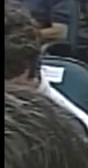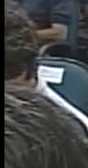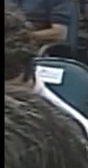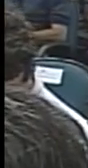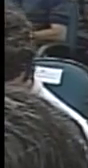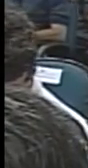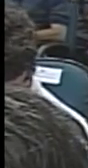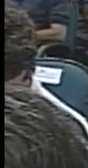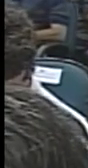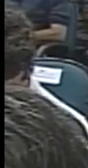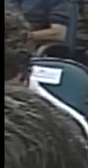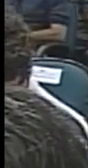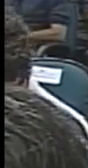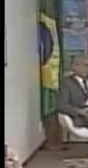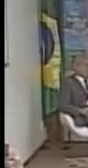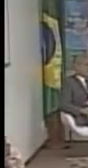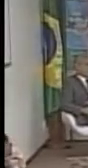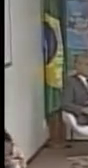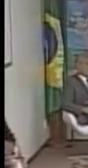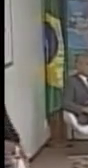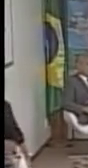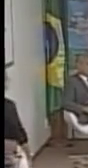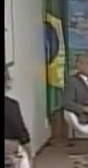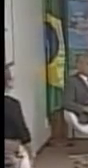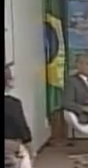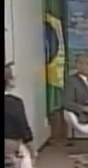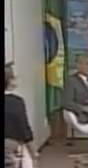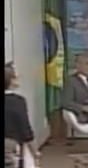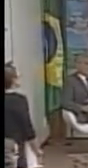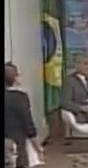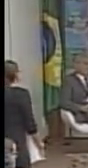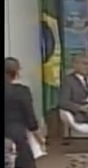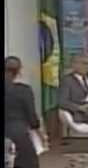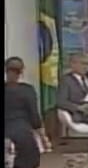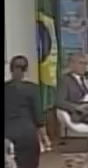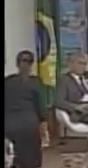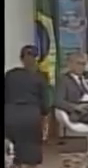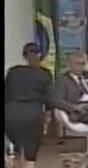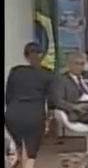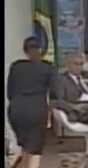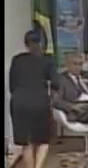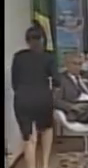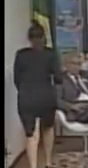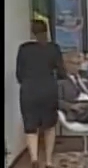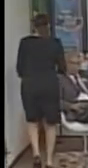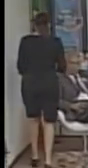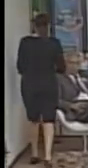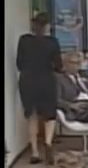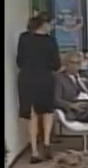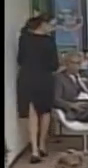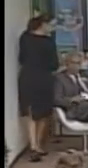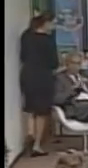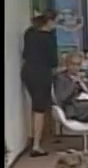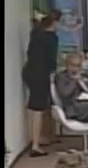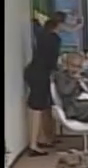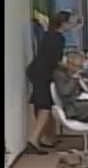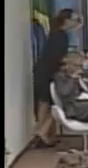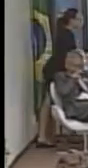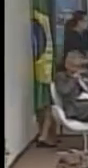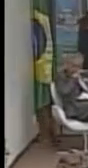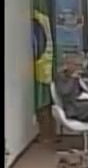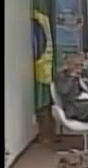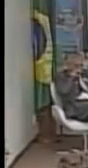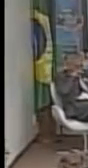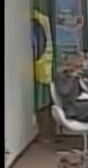Na OBMEP de 2011, foram premiados 131 professores devido ao desempenho de seus alunos. O senhor